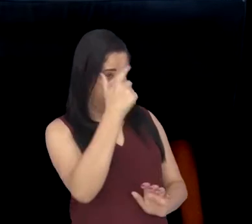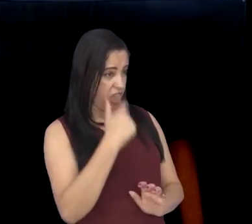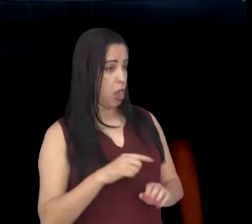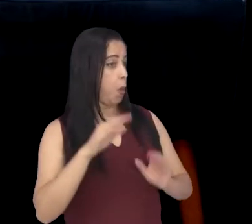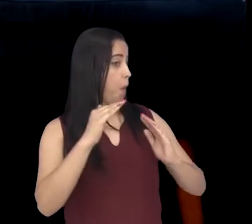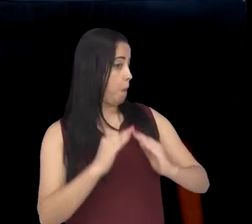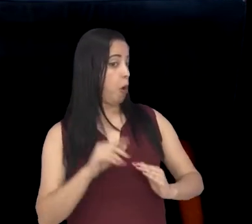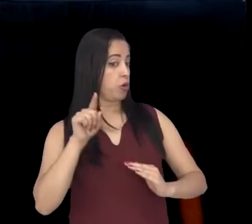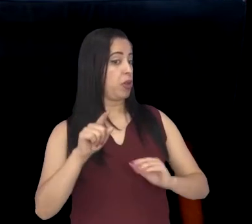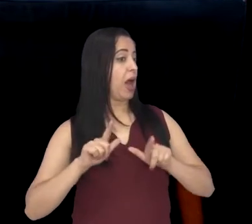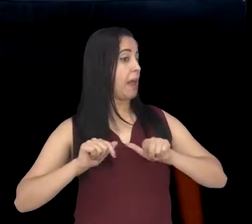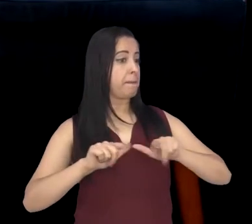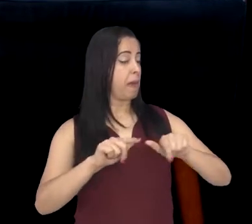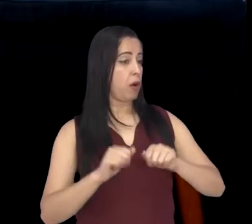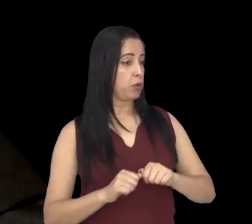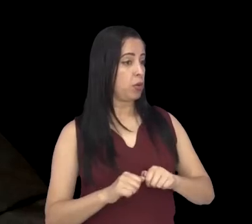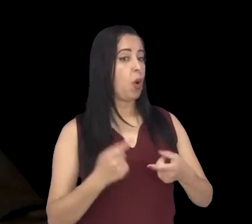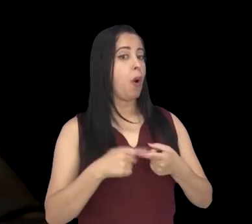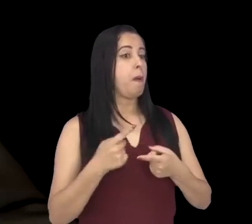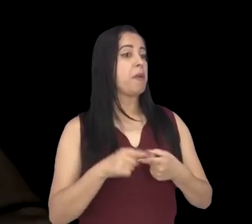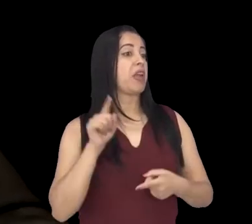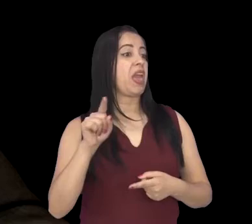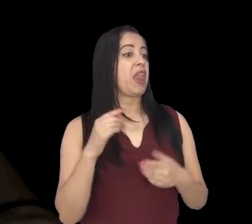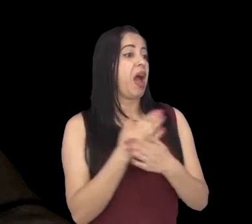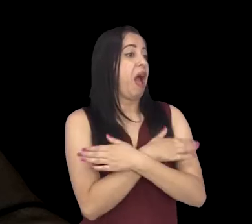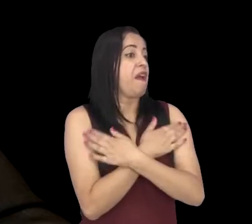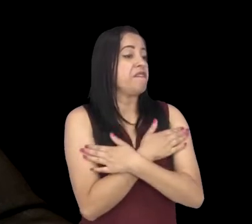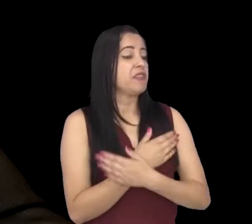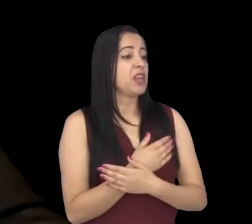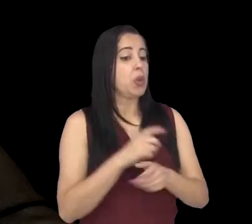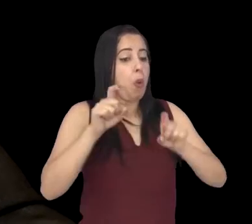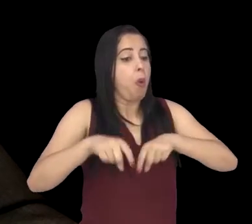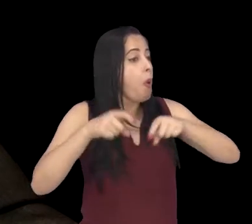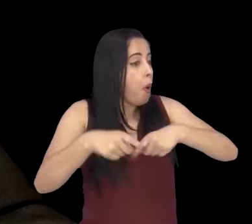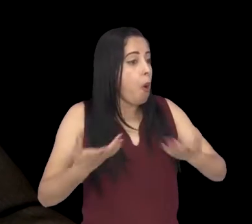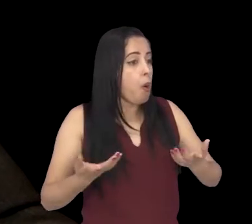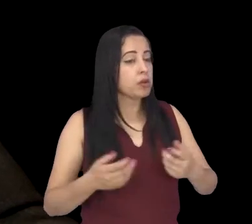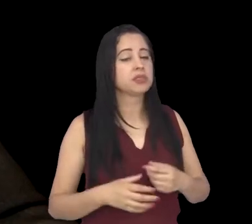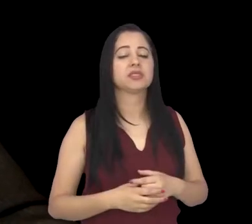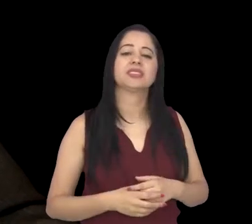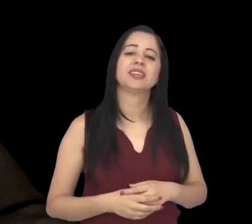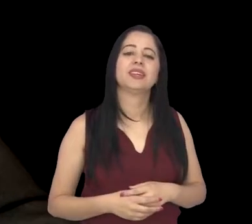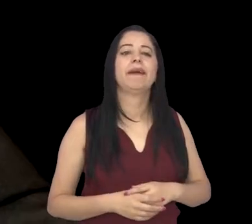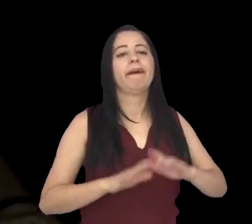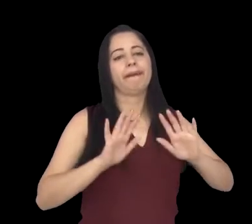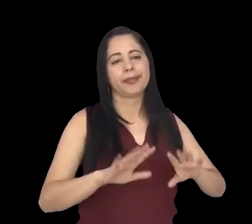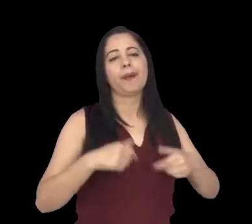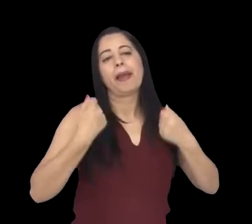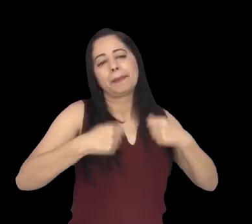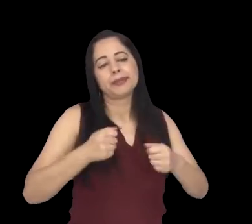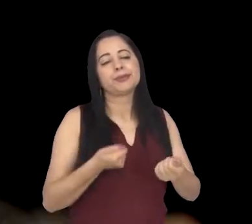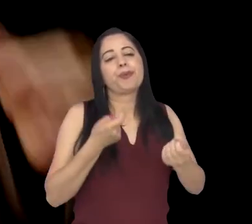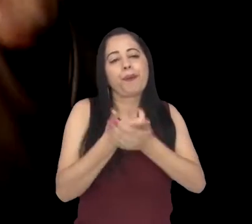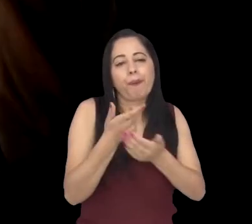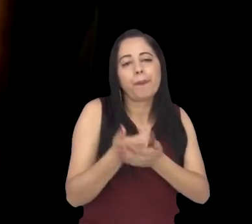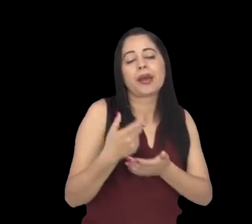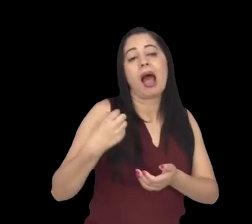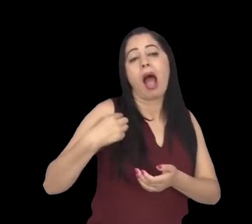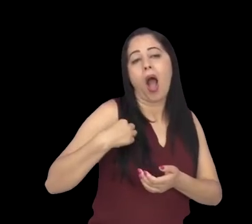Bauru, por isso que eu estou assim, porque era uma roupa... Normal, Aí nós fomos comprar um uniforme, só foi para Porto